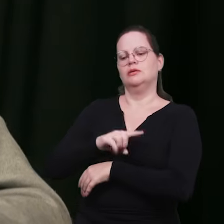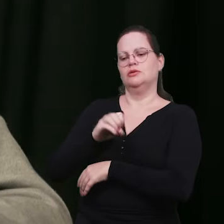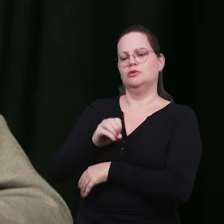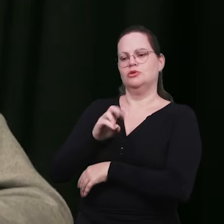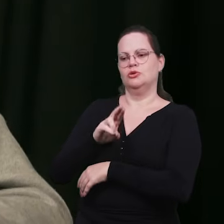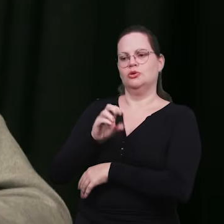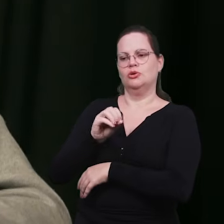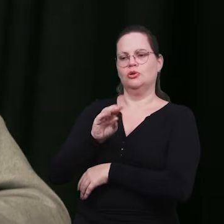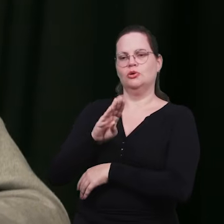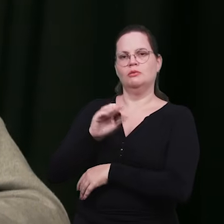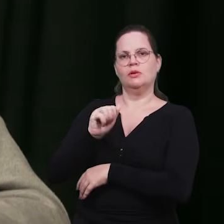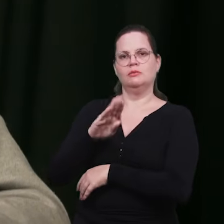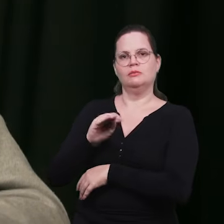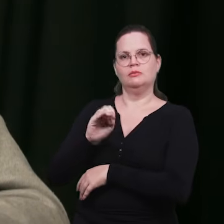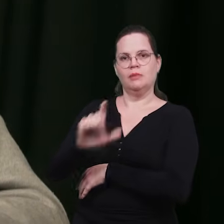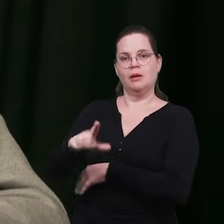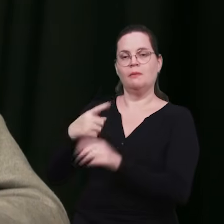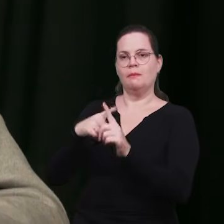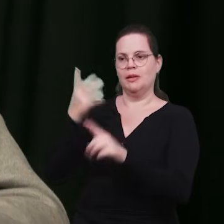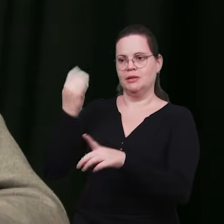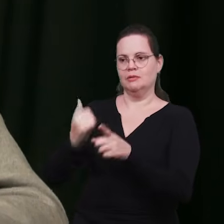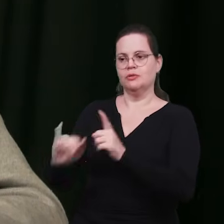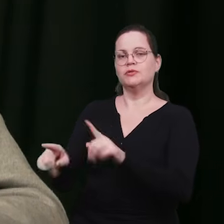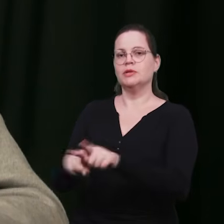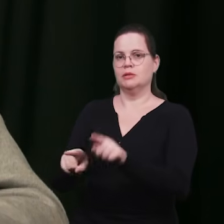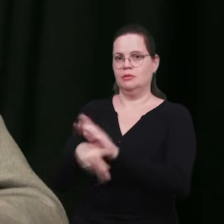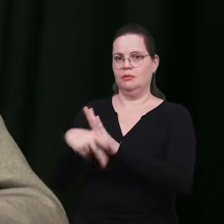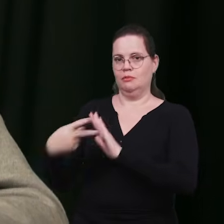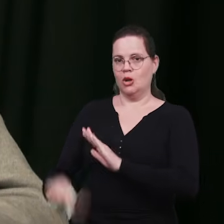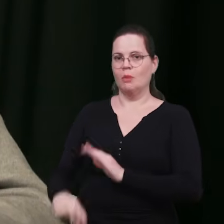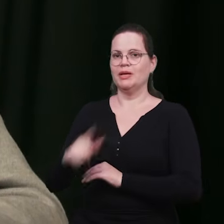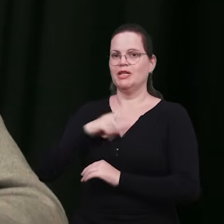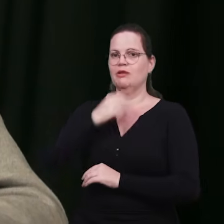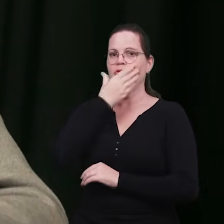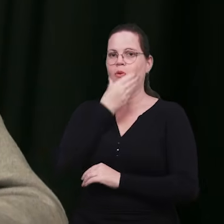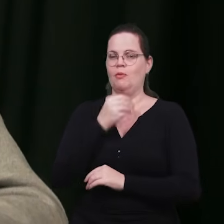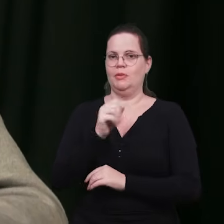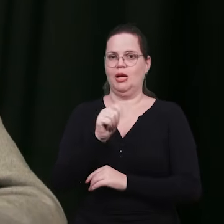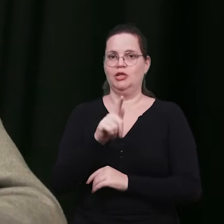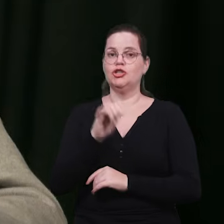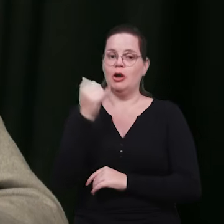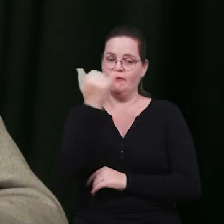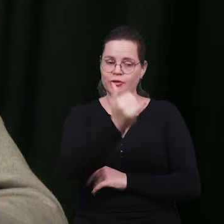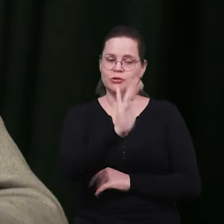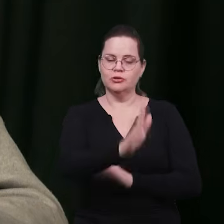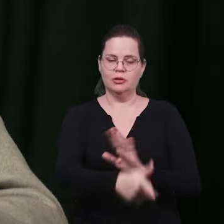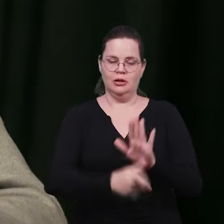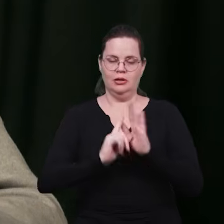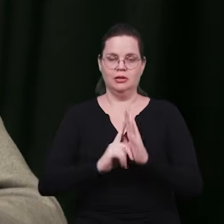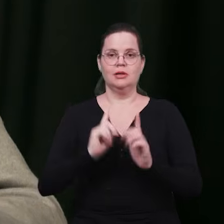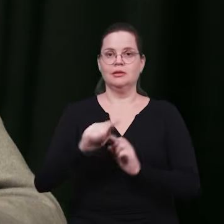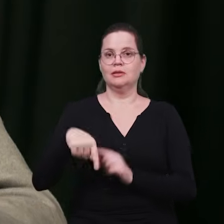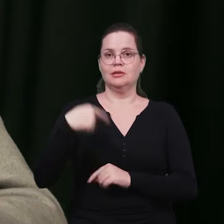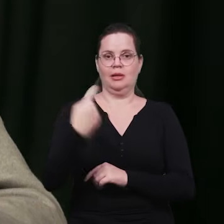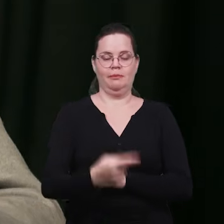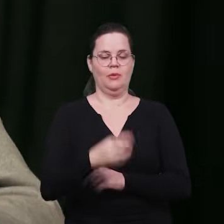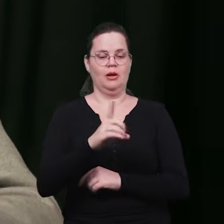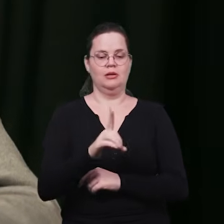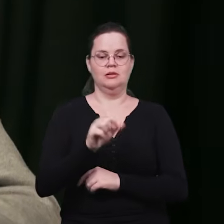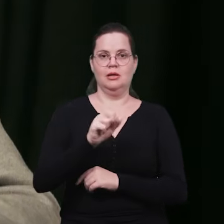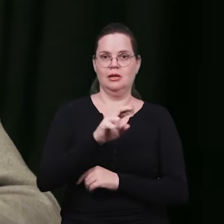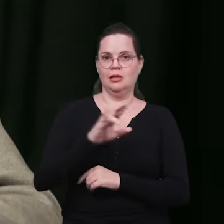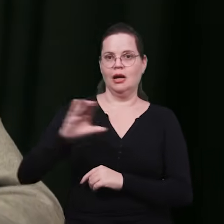profecias, principalmente de Ageu, e depois de Dario vai surgir aqui esse outro